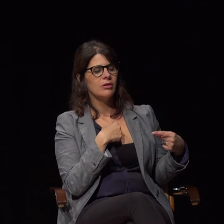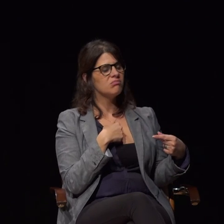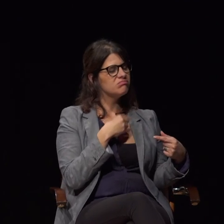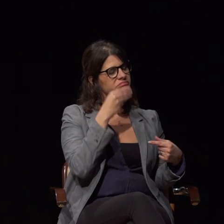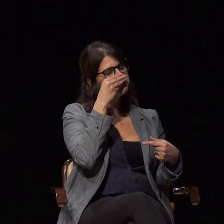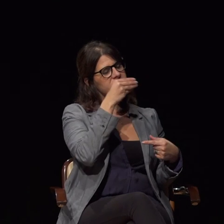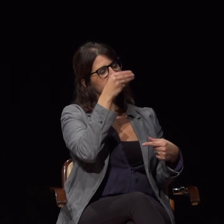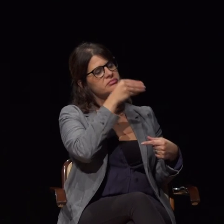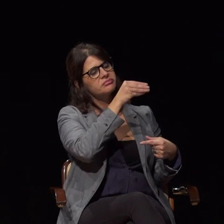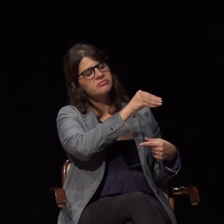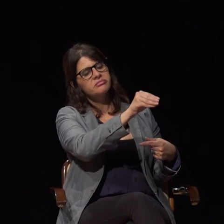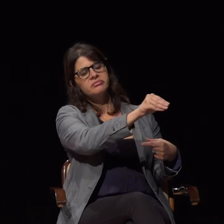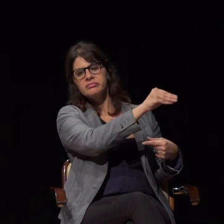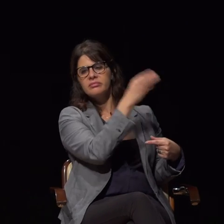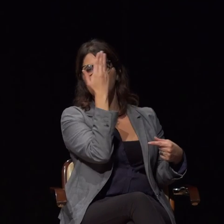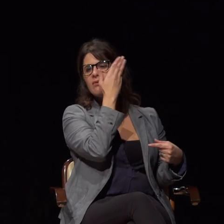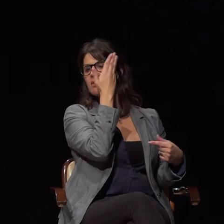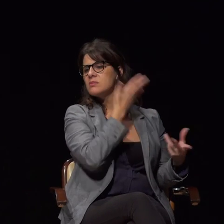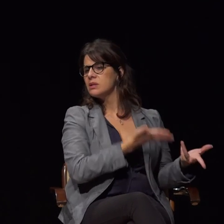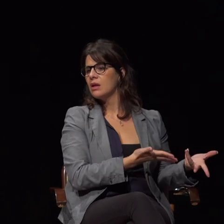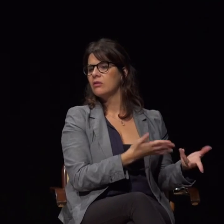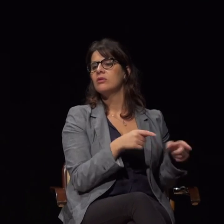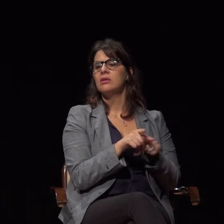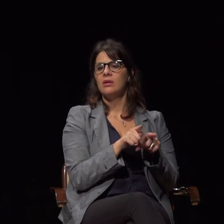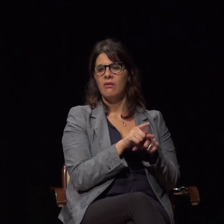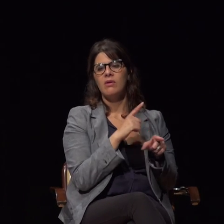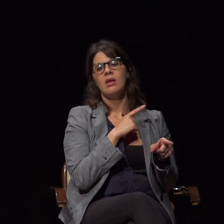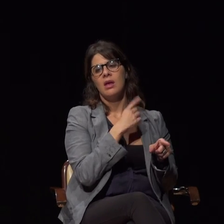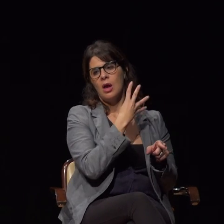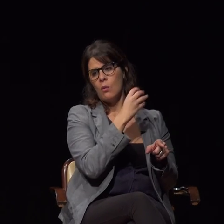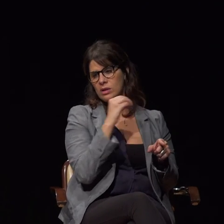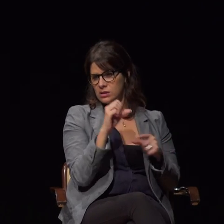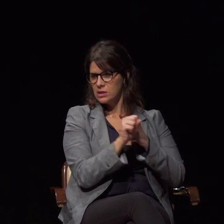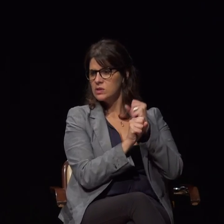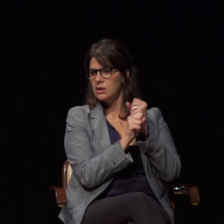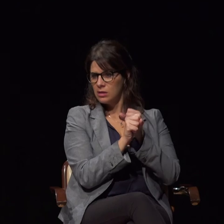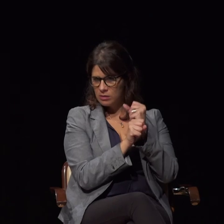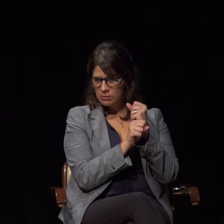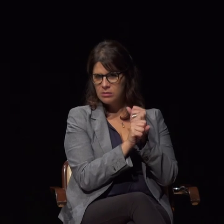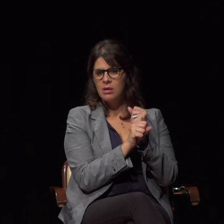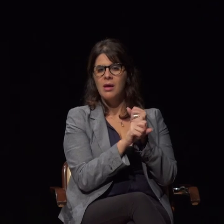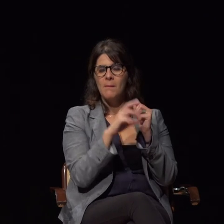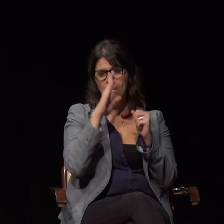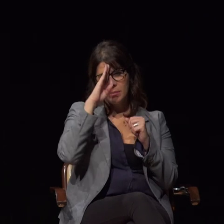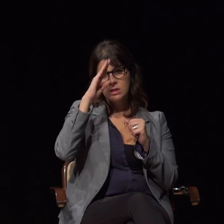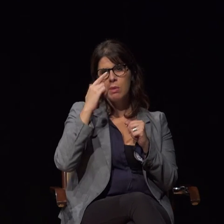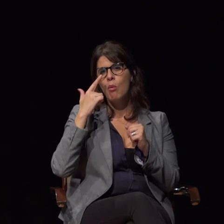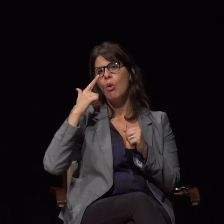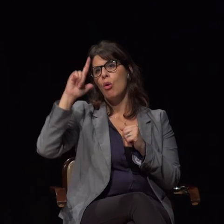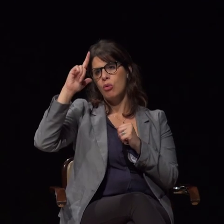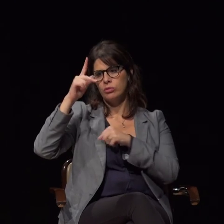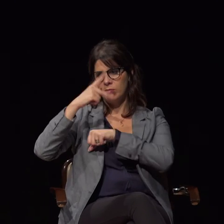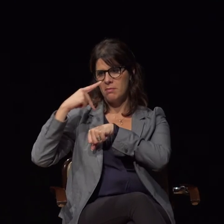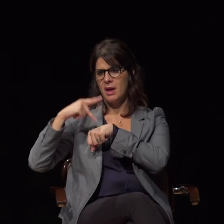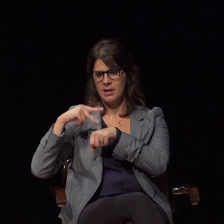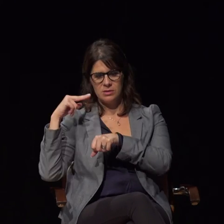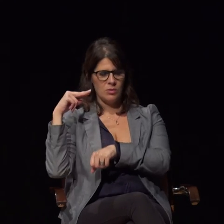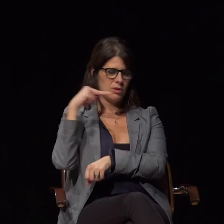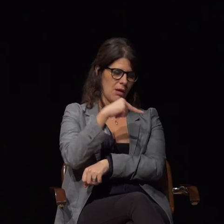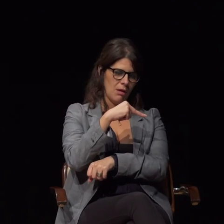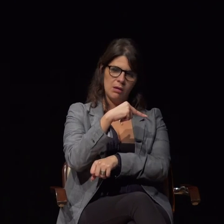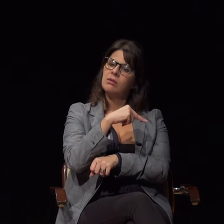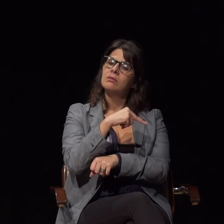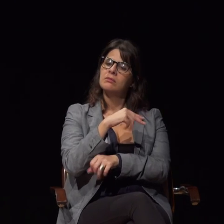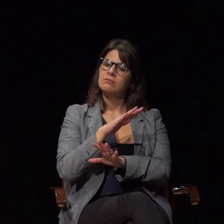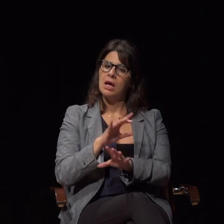durante praticamente quatro séculos sobretudo pelo olhar estrangeiro mas não só eu termino aqui com uma conversa que eu tive com o